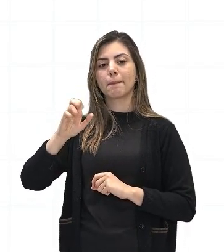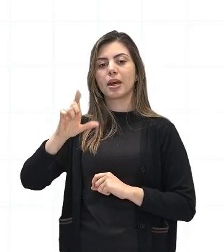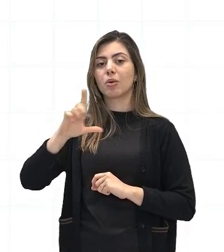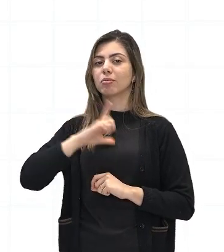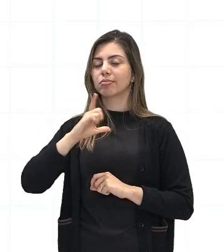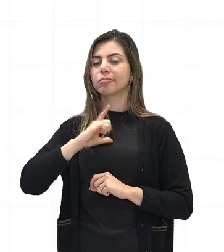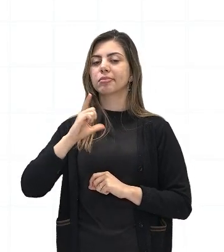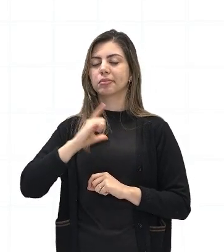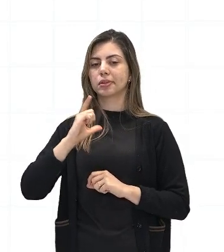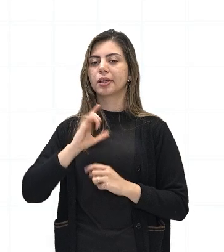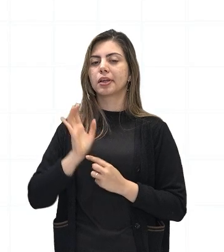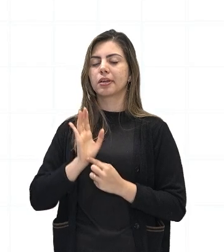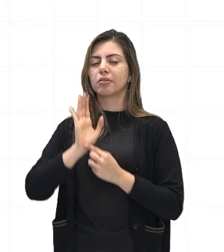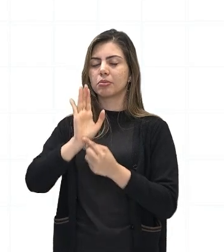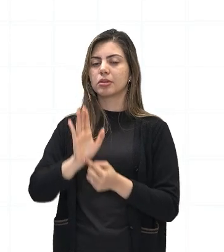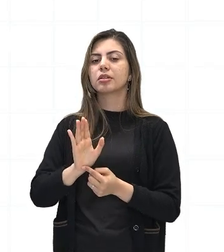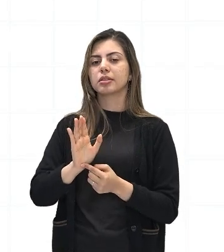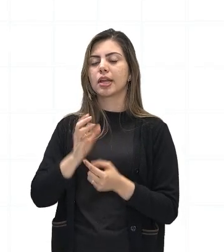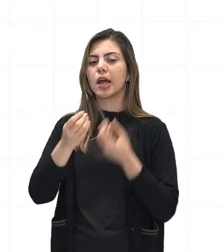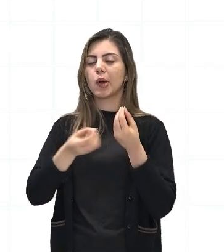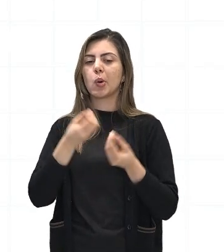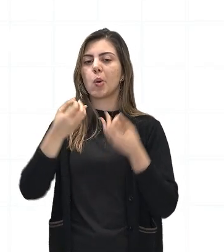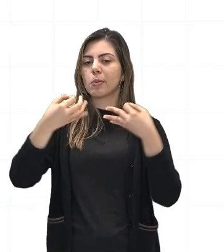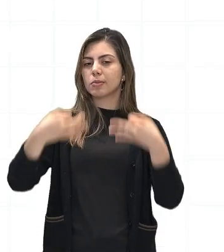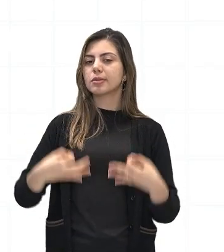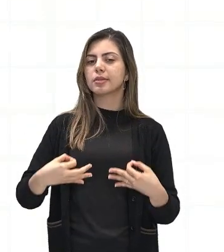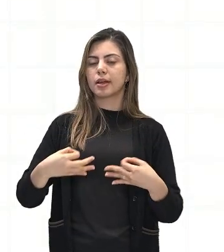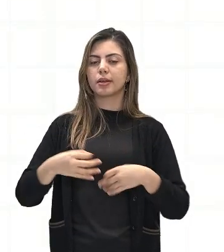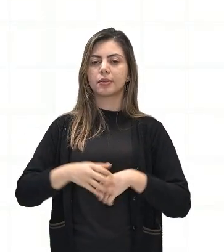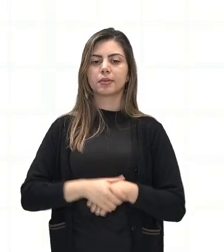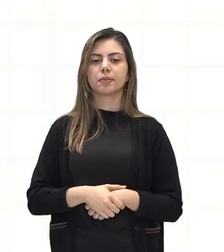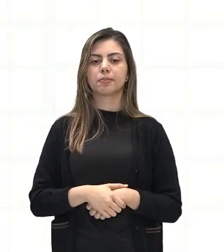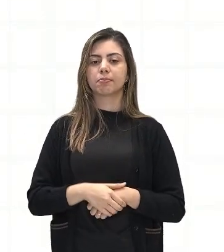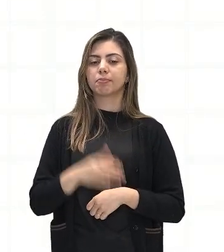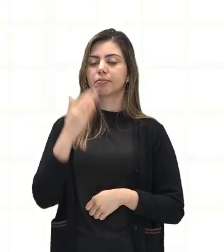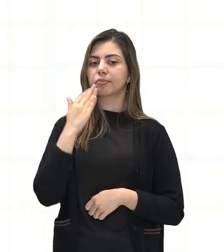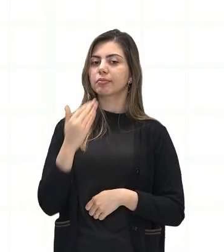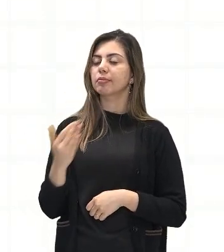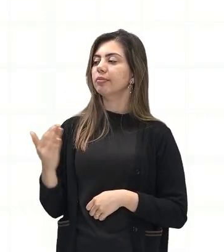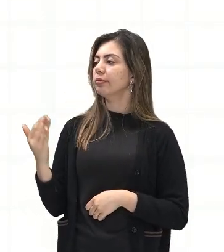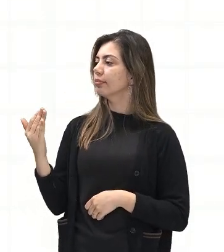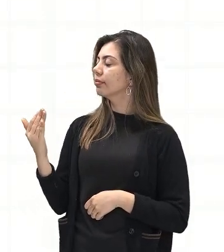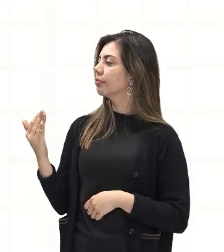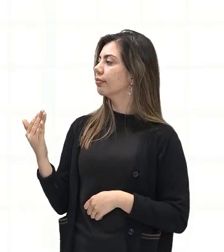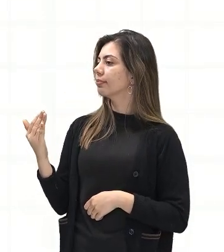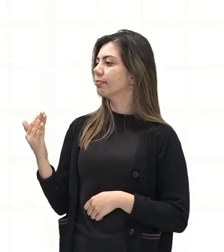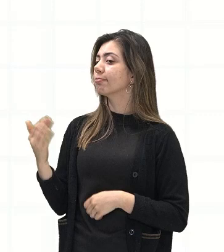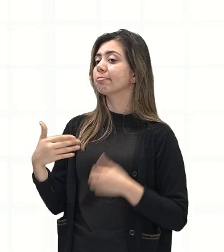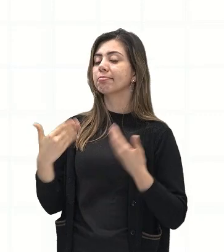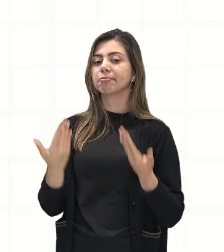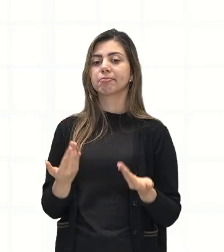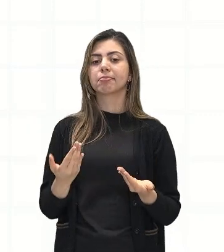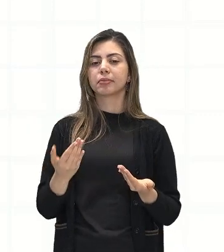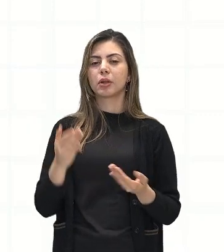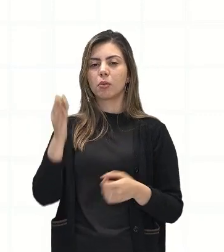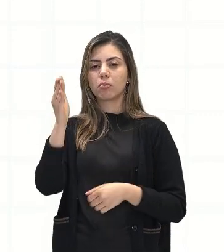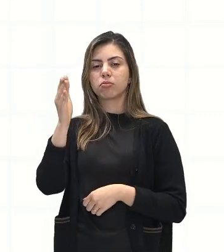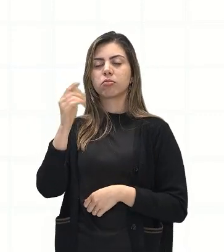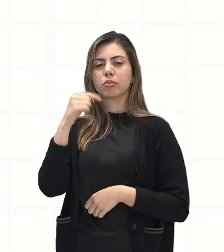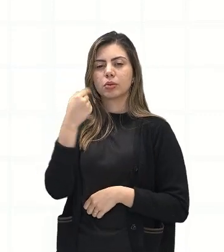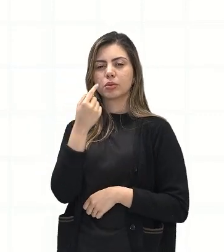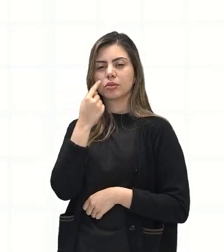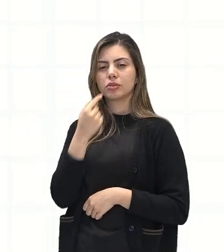que a gente vai conhecer agora na cartela aí para vocês. Bem, a coluna vertebral, a gente já olhando